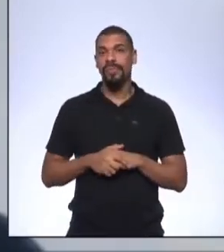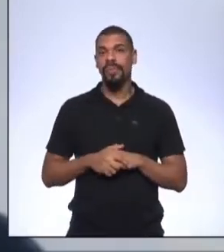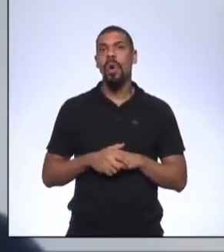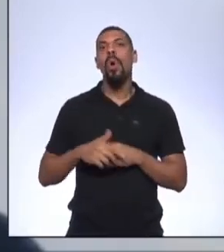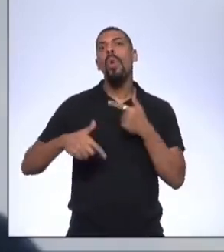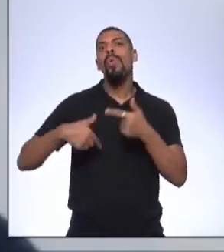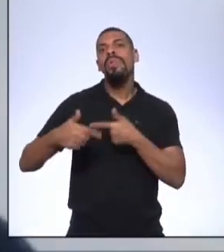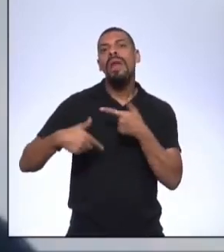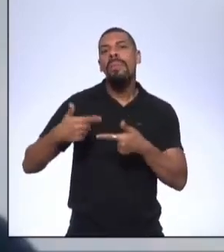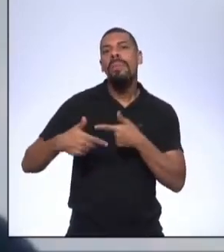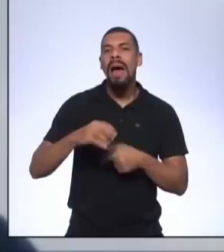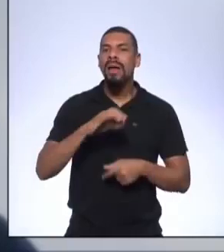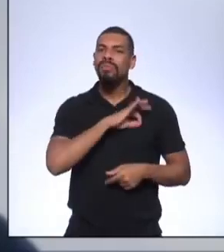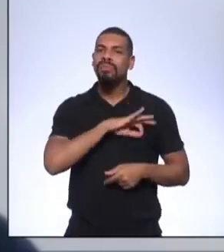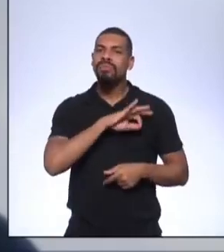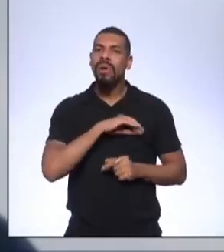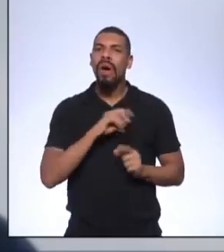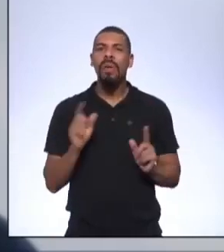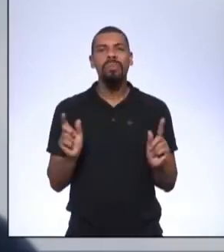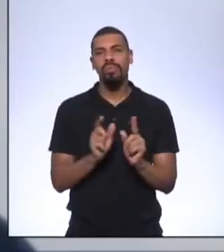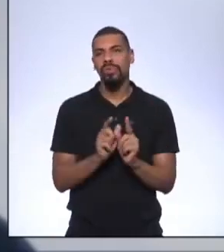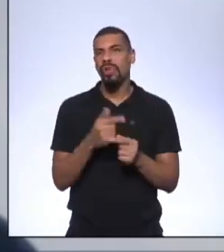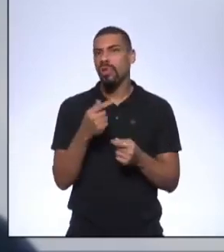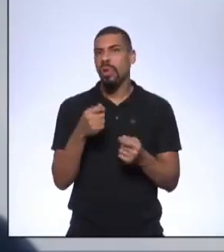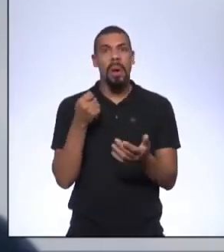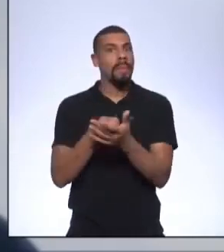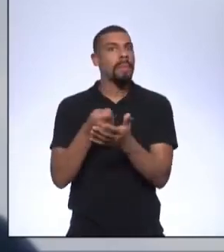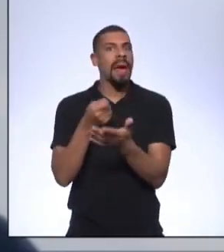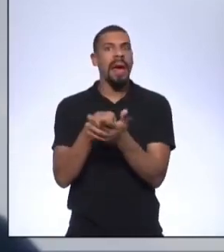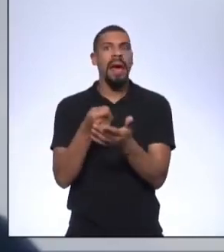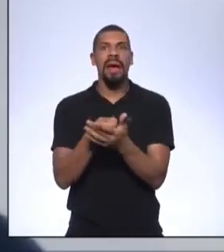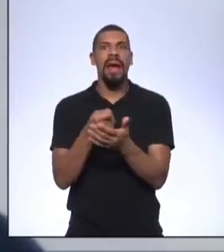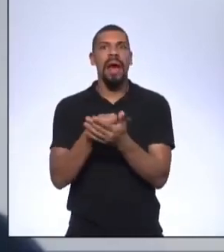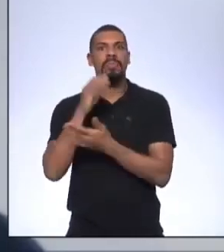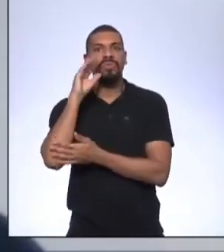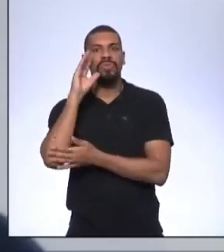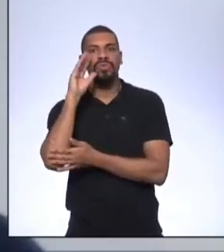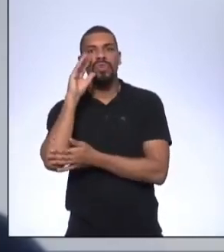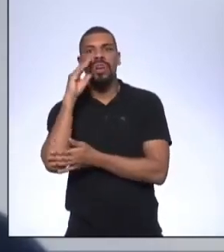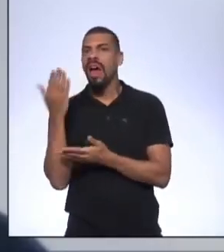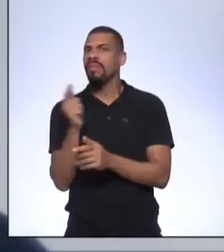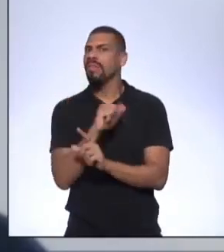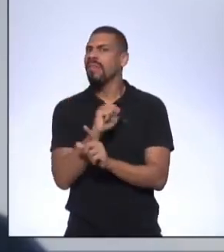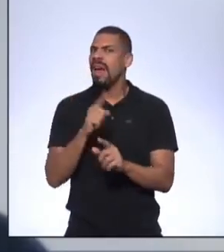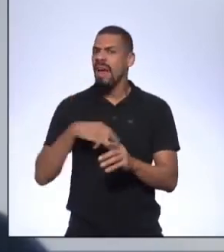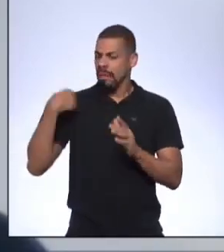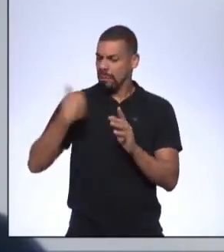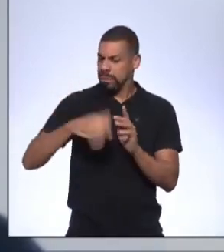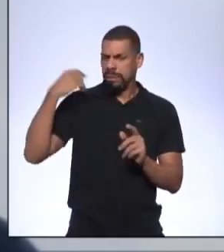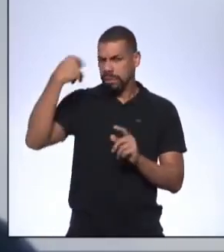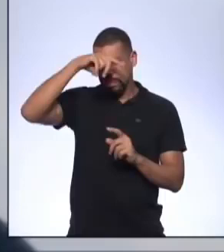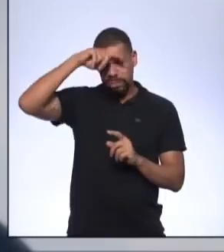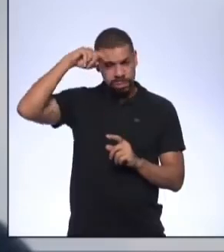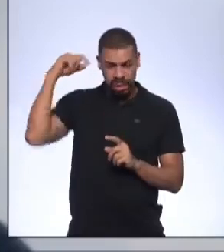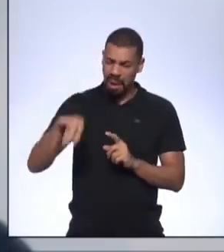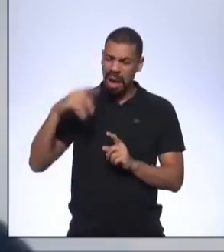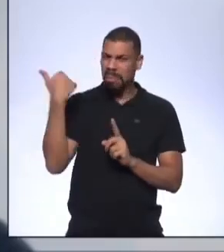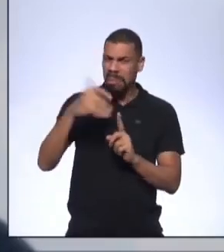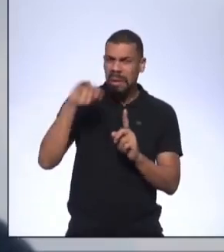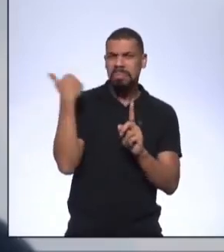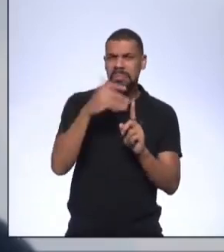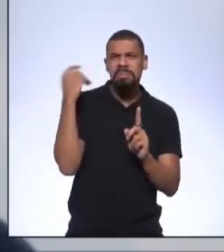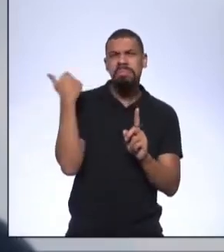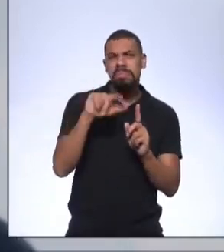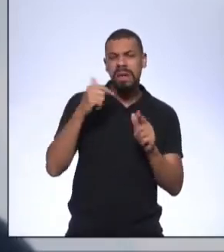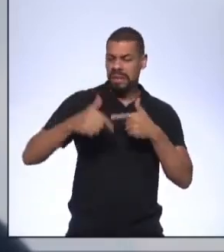de obra é muito barata, né? Então, você não precisa pagar muito para o funcionário, né? Você explora a mão de obra do funcionário,